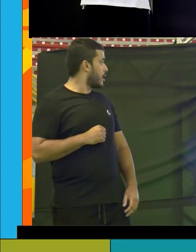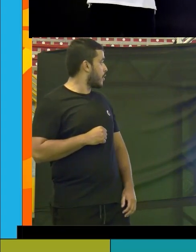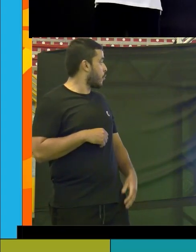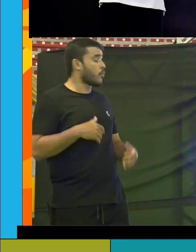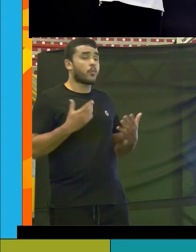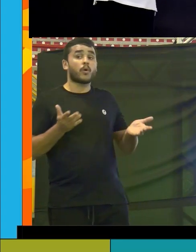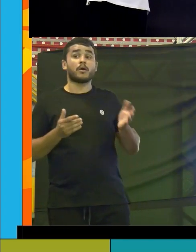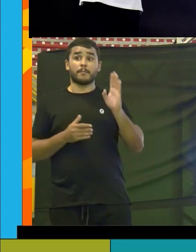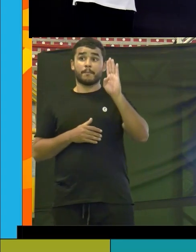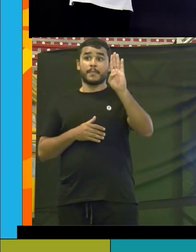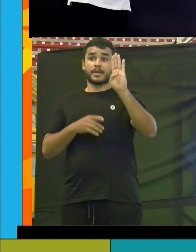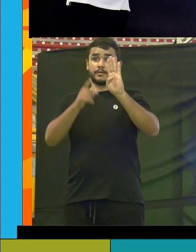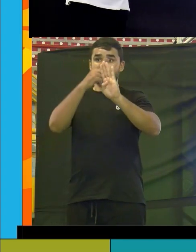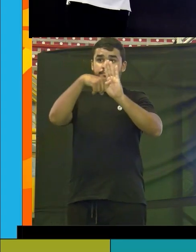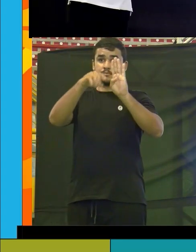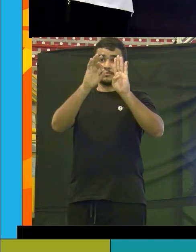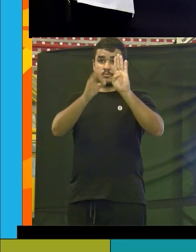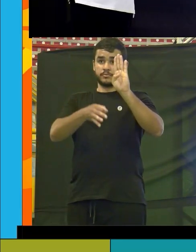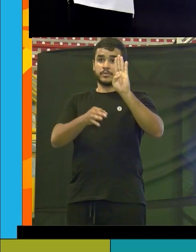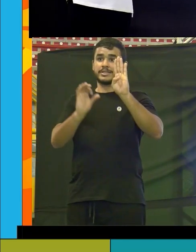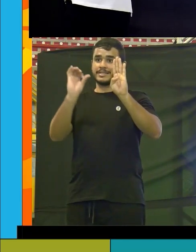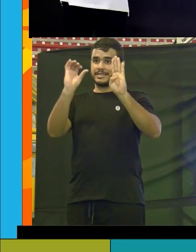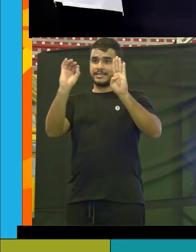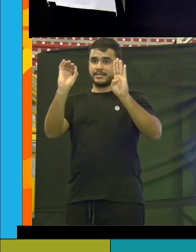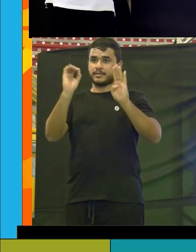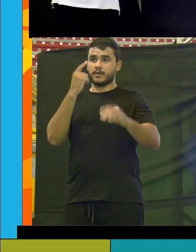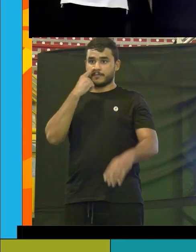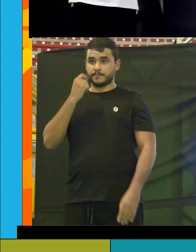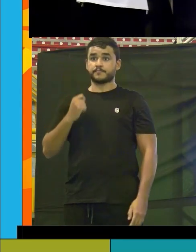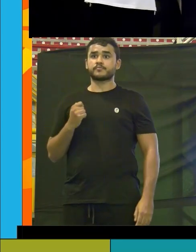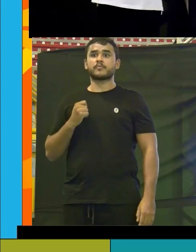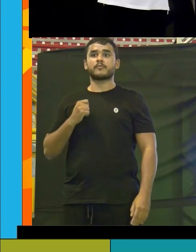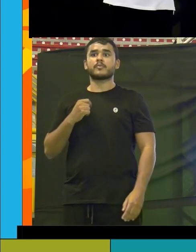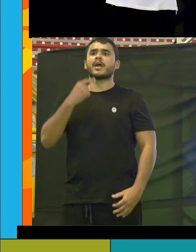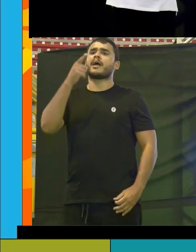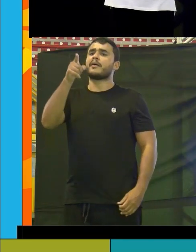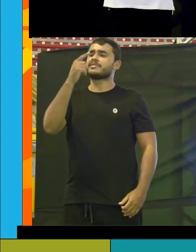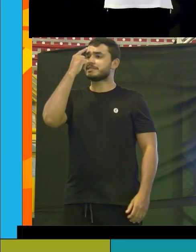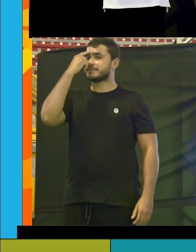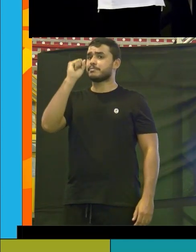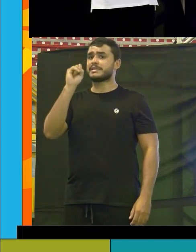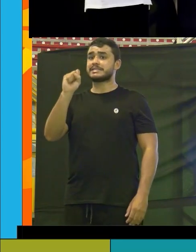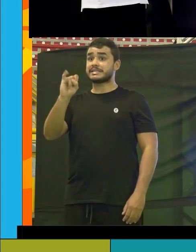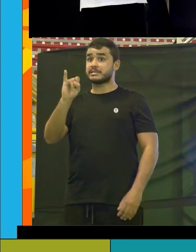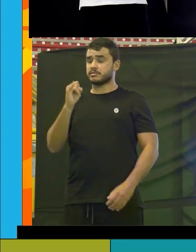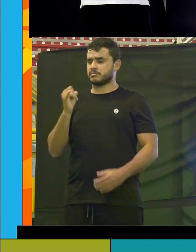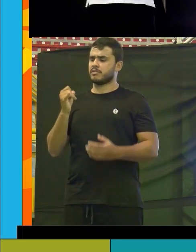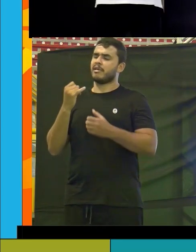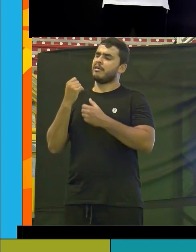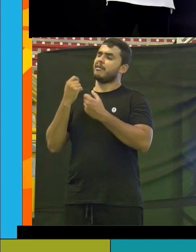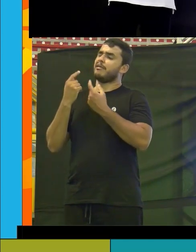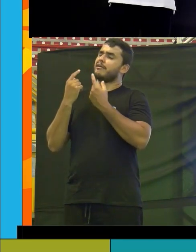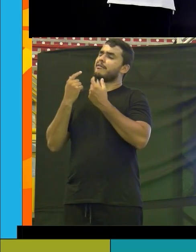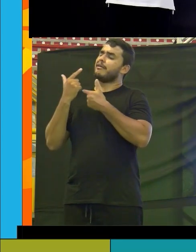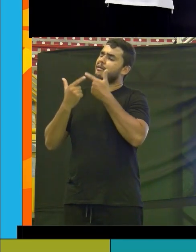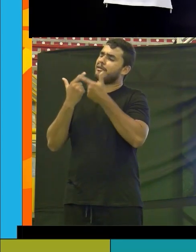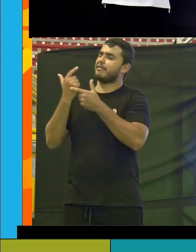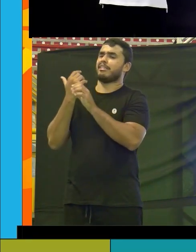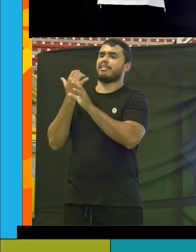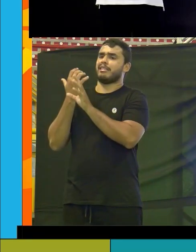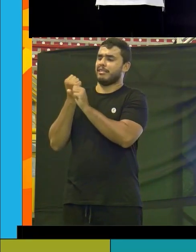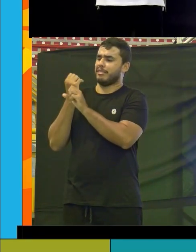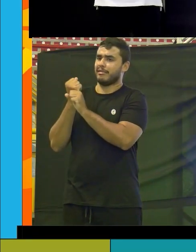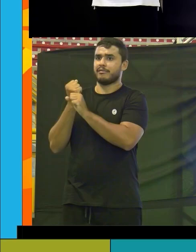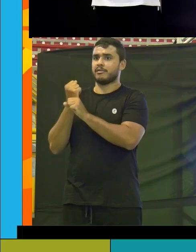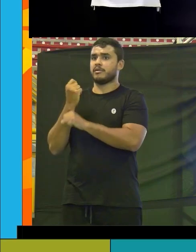ter que fazer 2 gráficos. Você ia ter que fazer 2 funções. Para cada função, você